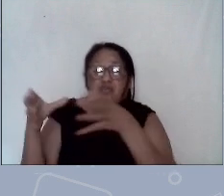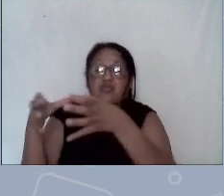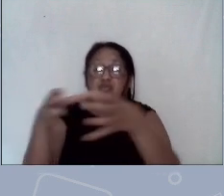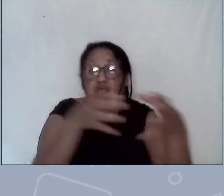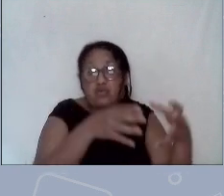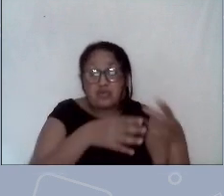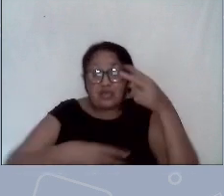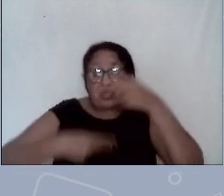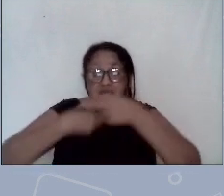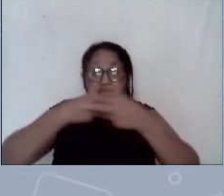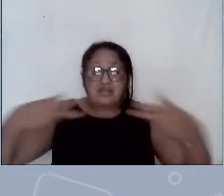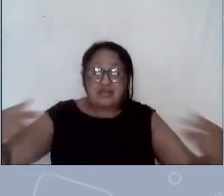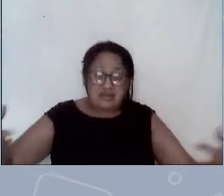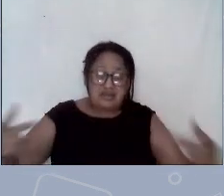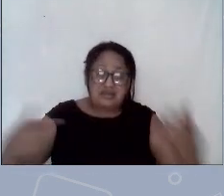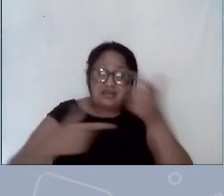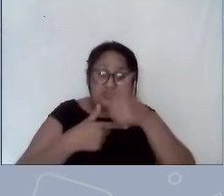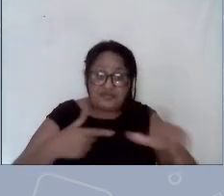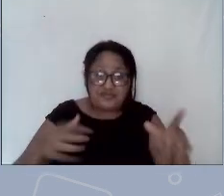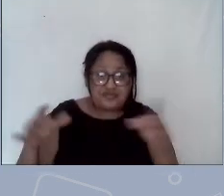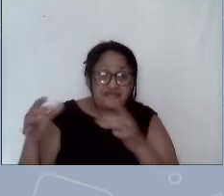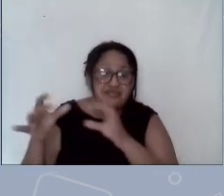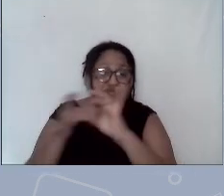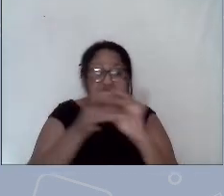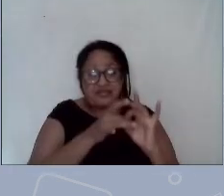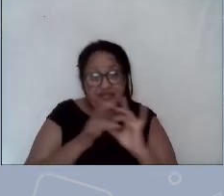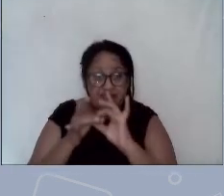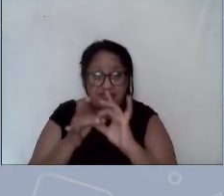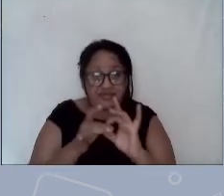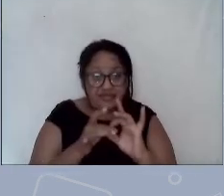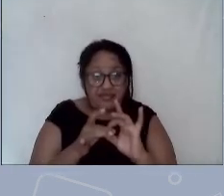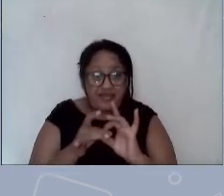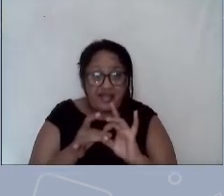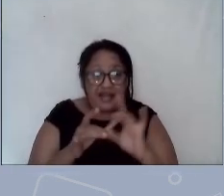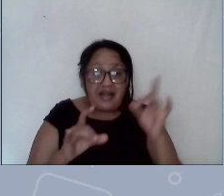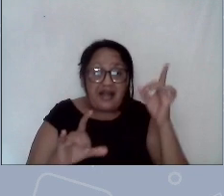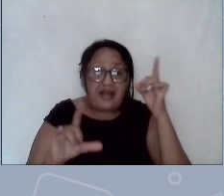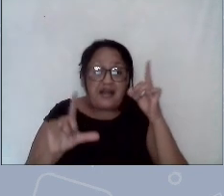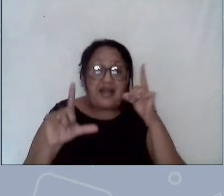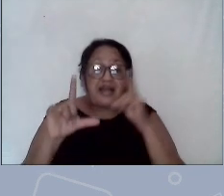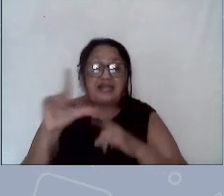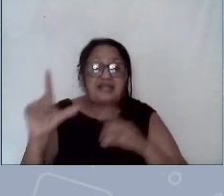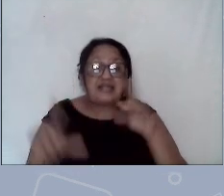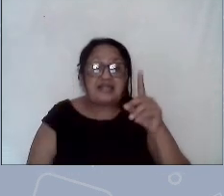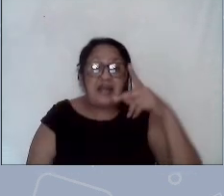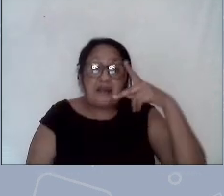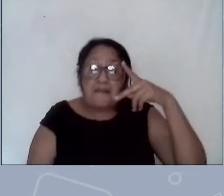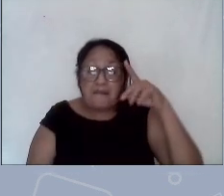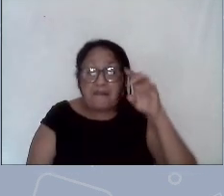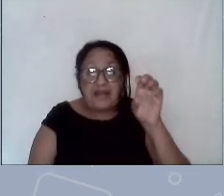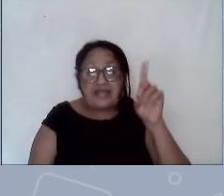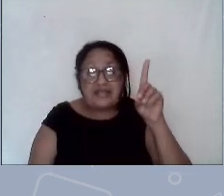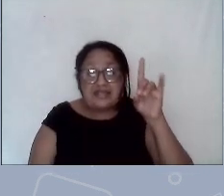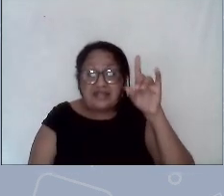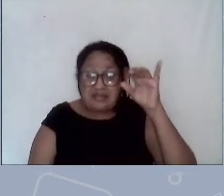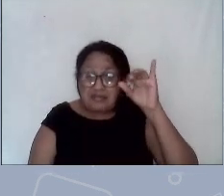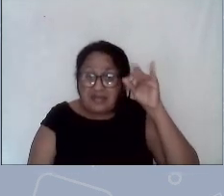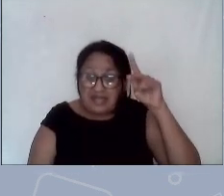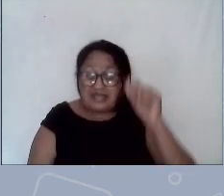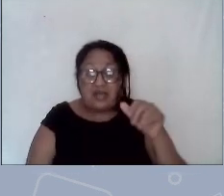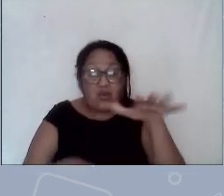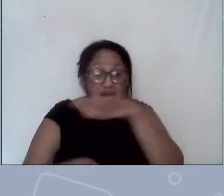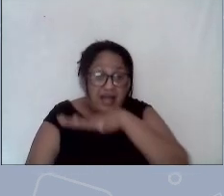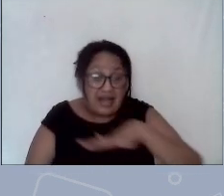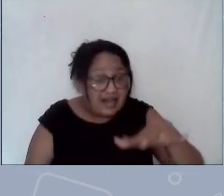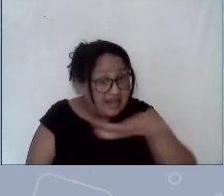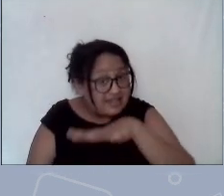associados já estamos indo no caminho pediplano pediplano é uma área de sedimentação que fica na base de uma área